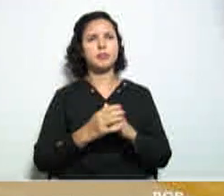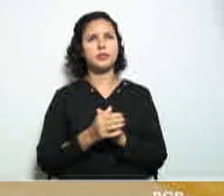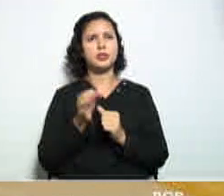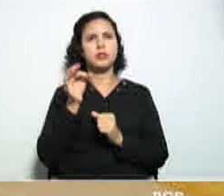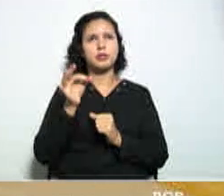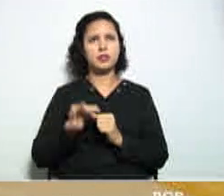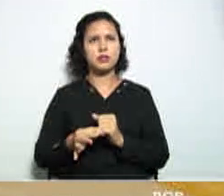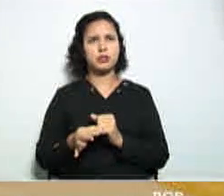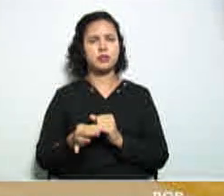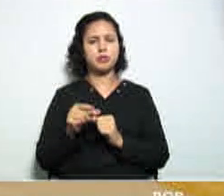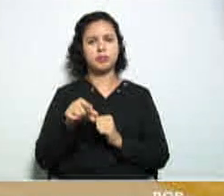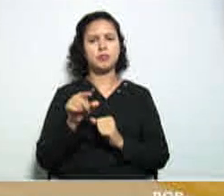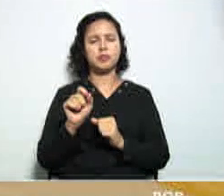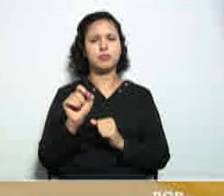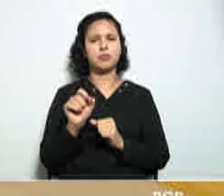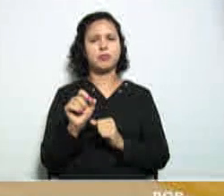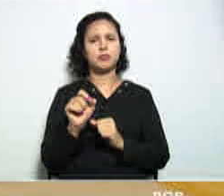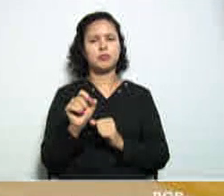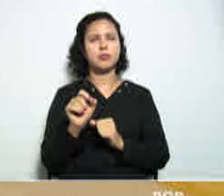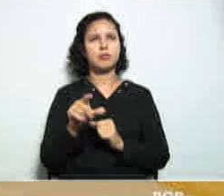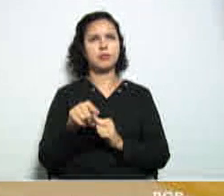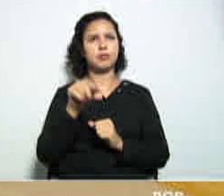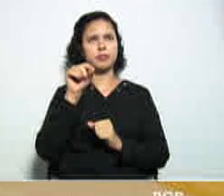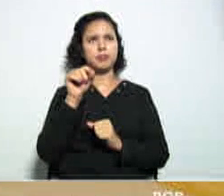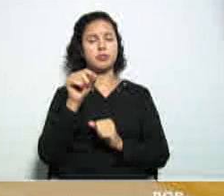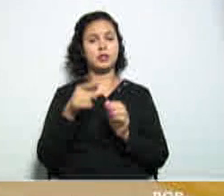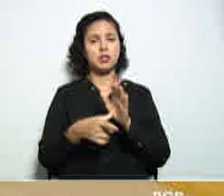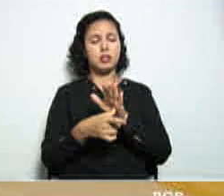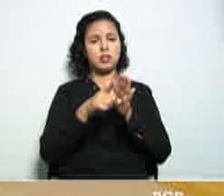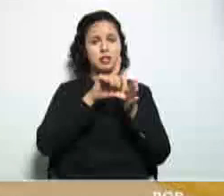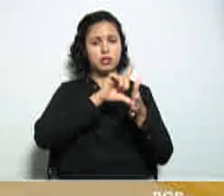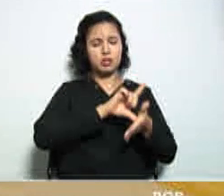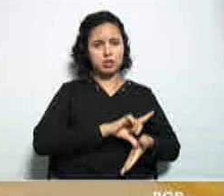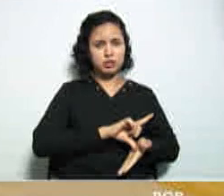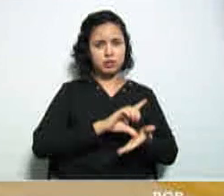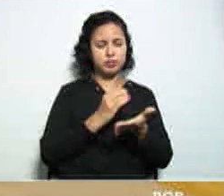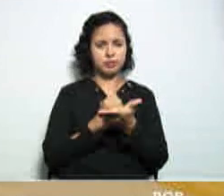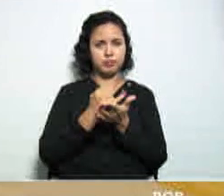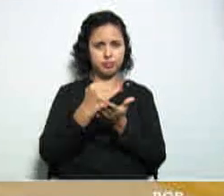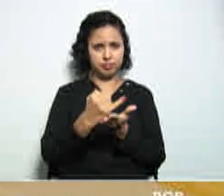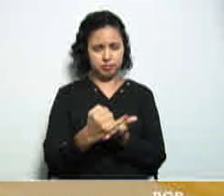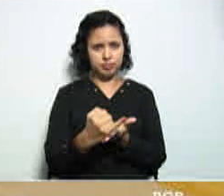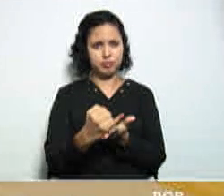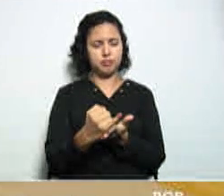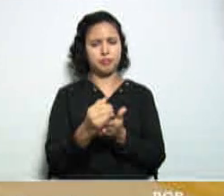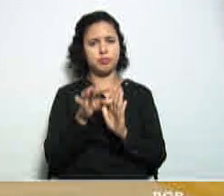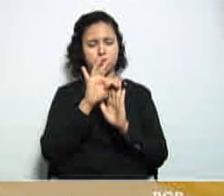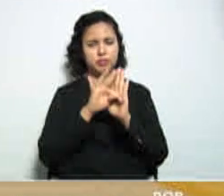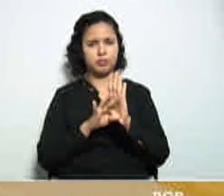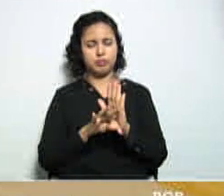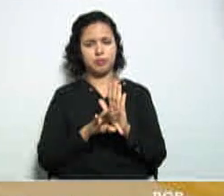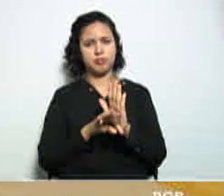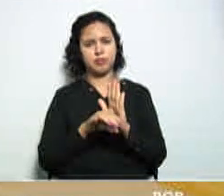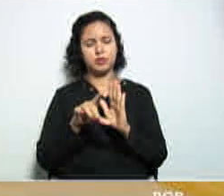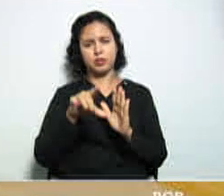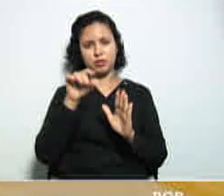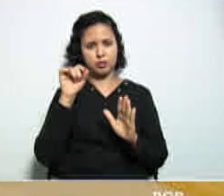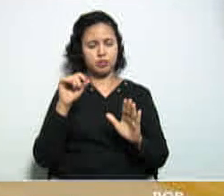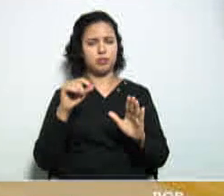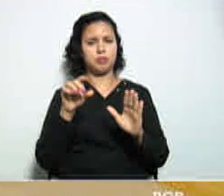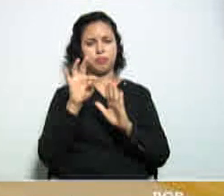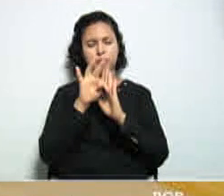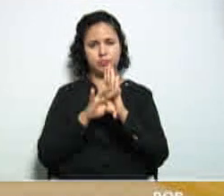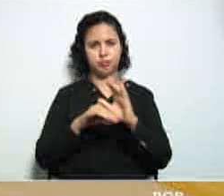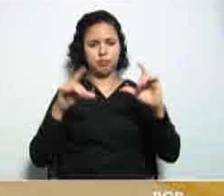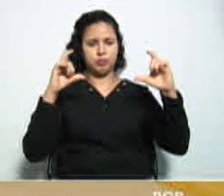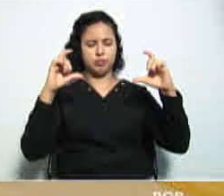você fazer essa configuração antes mesmo de você iniciar o texto. Então, você seleciona o texto que você vai aplicar